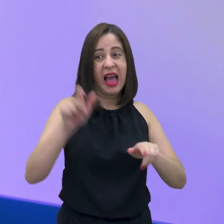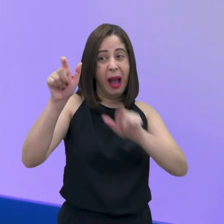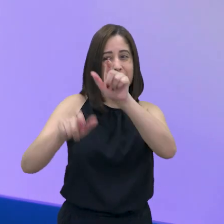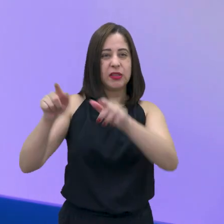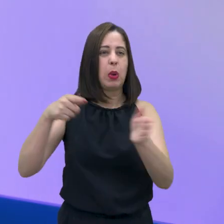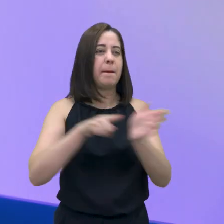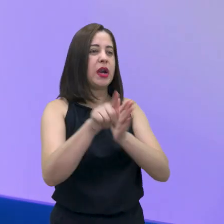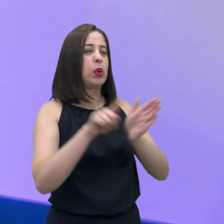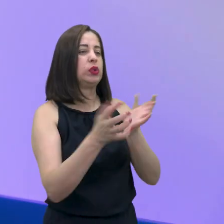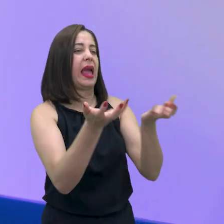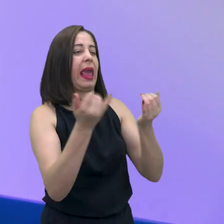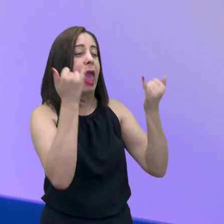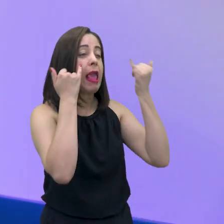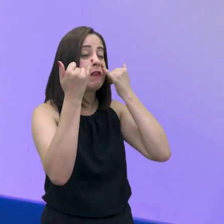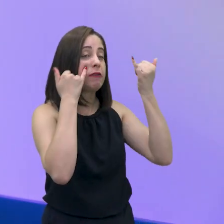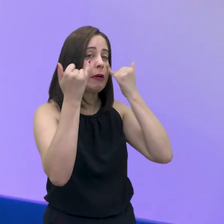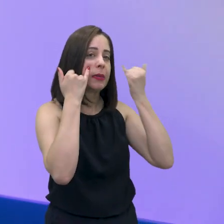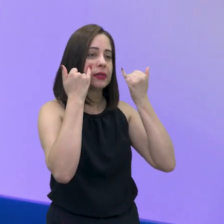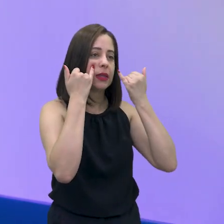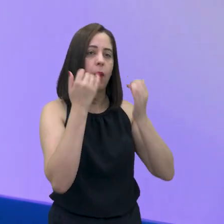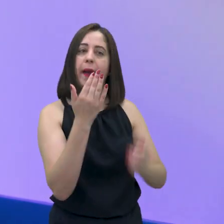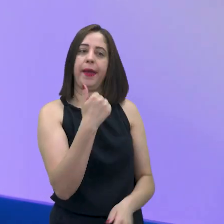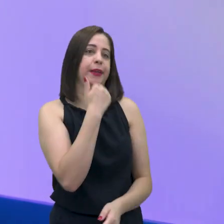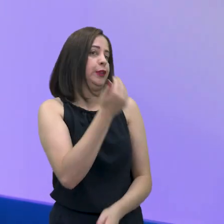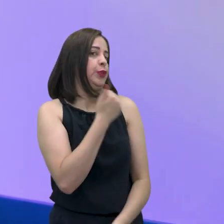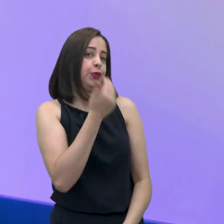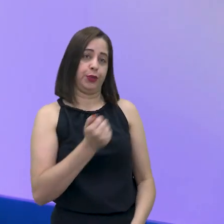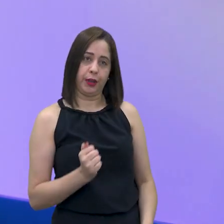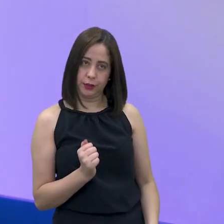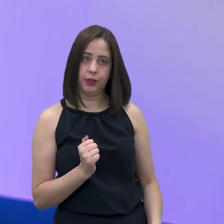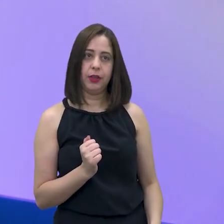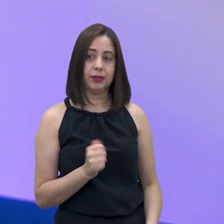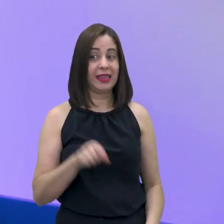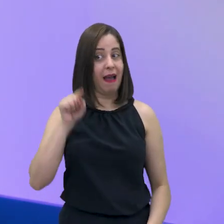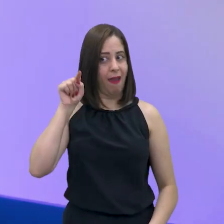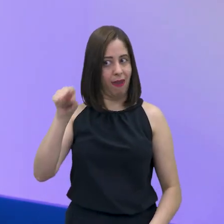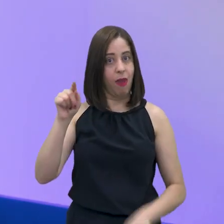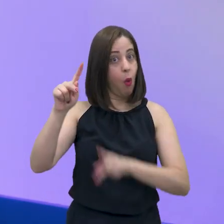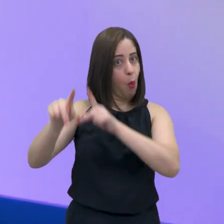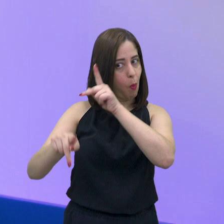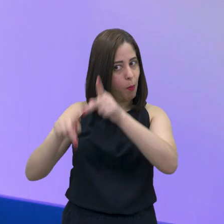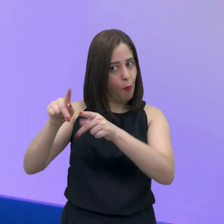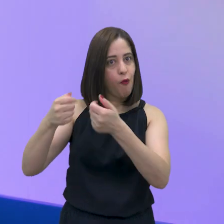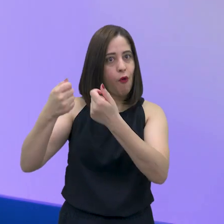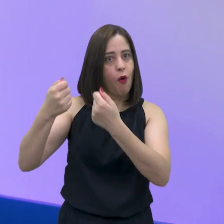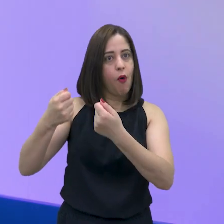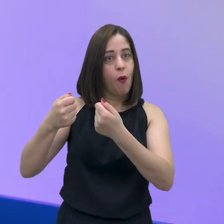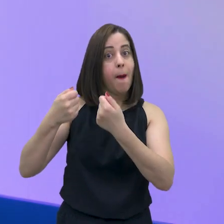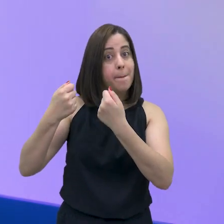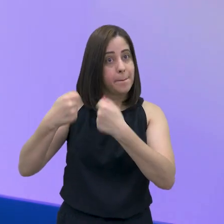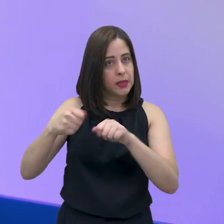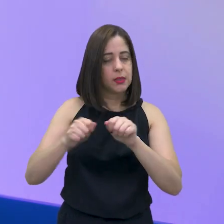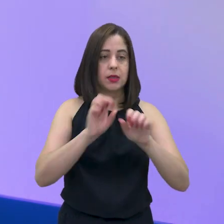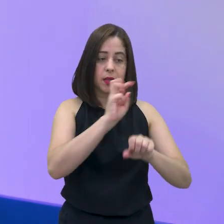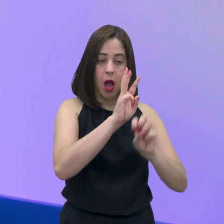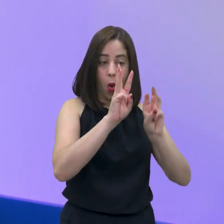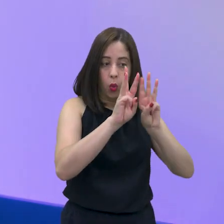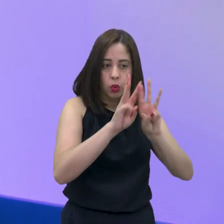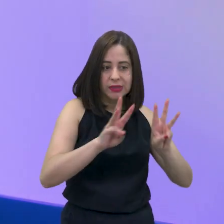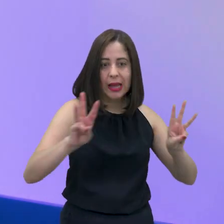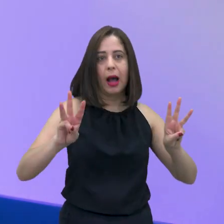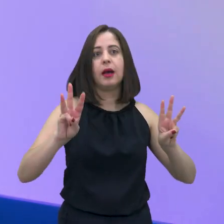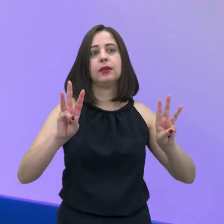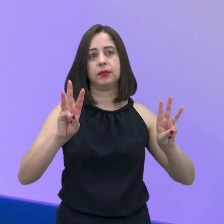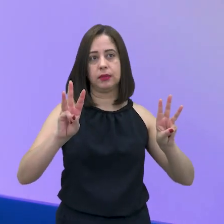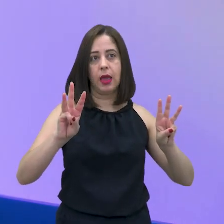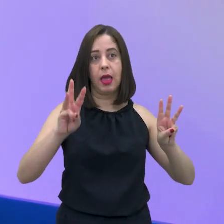informação, aí são outros instrumentos, aí são instrumentos jurídicos. Nós temos a Lei de Acesso à Informação, que permite qualquer